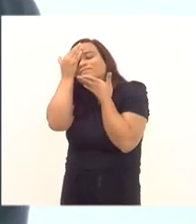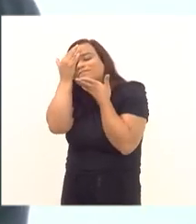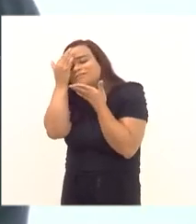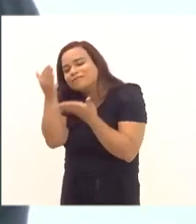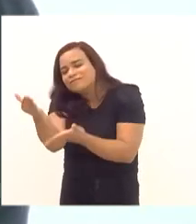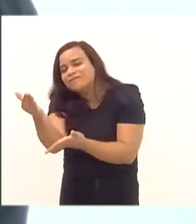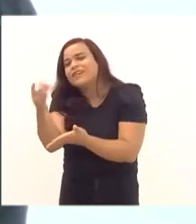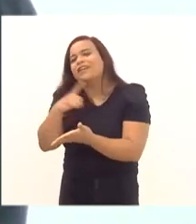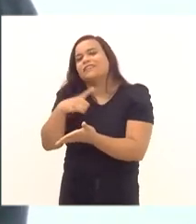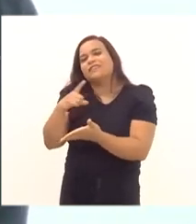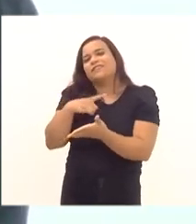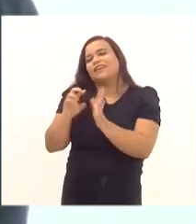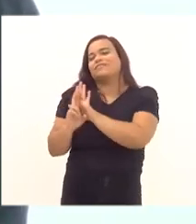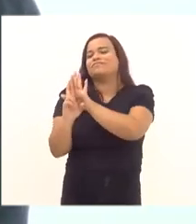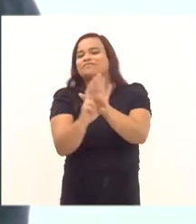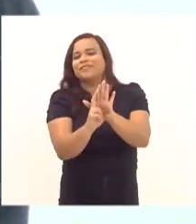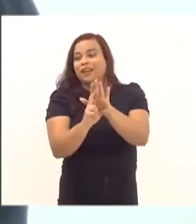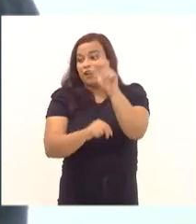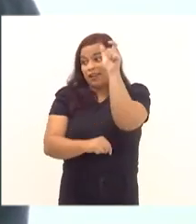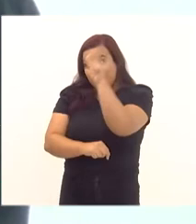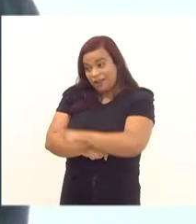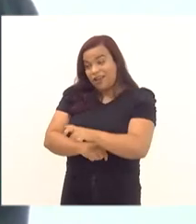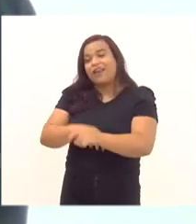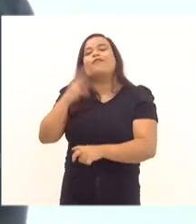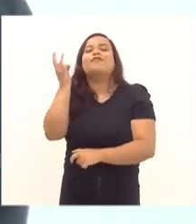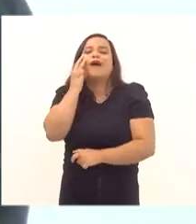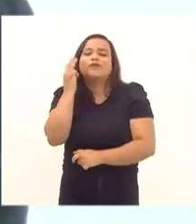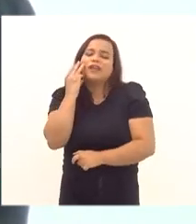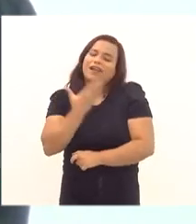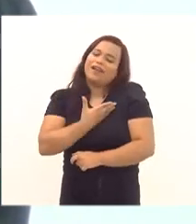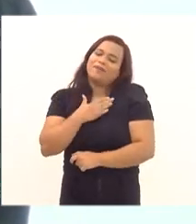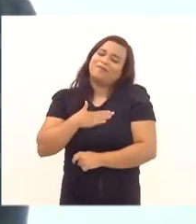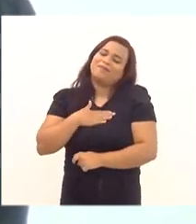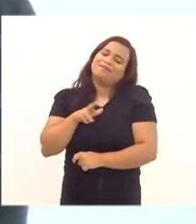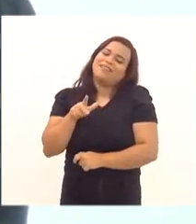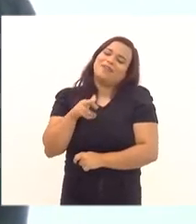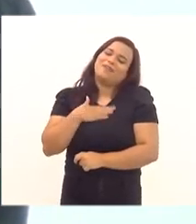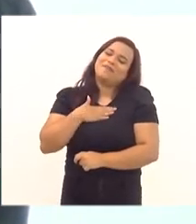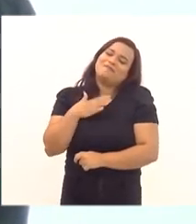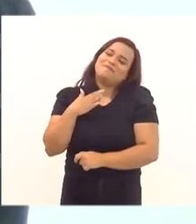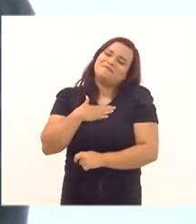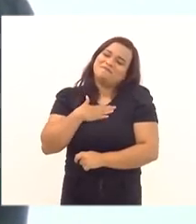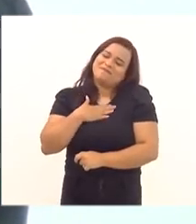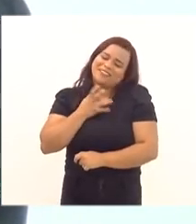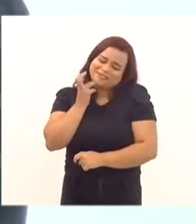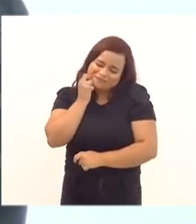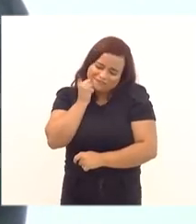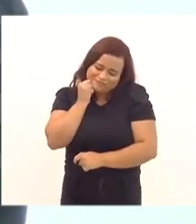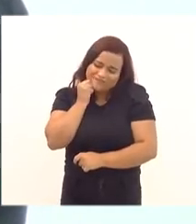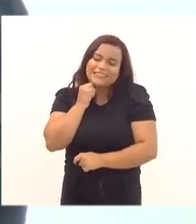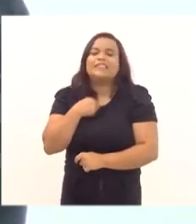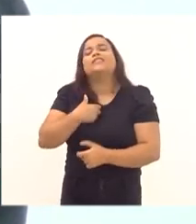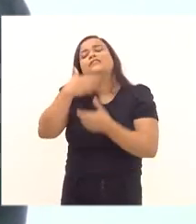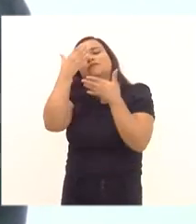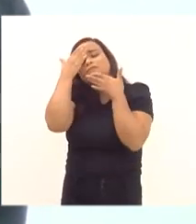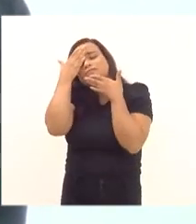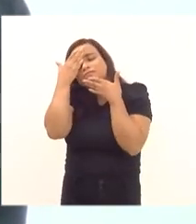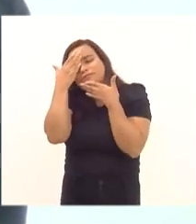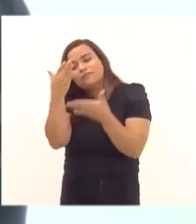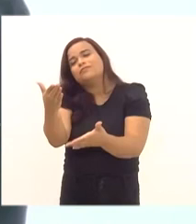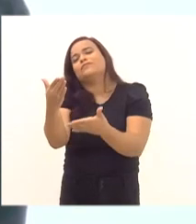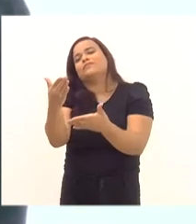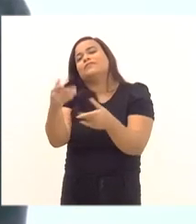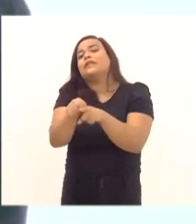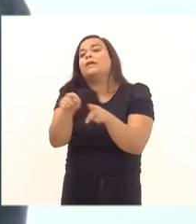representar waldeck meu amigo meu irmão Muito obrigado quero fazer um agradecimento especial a dizer oe nas 2